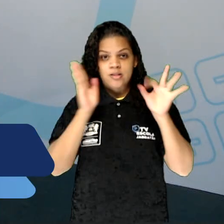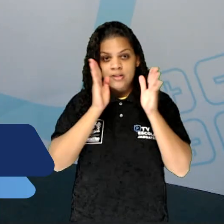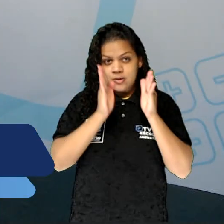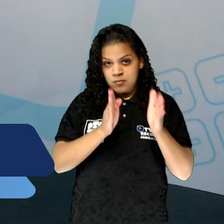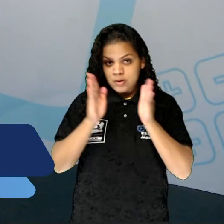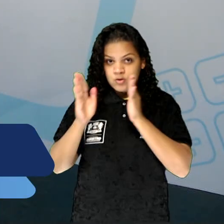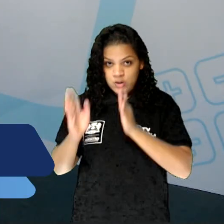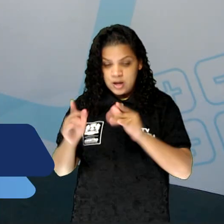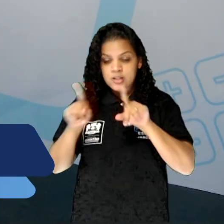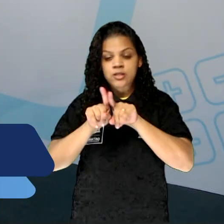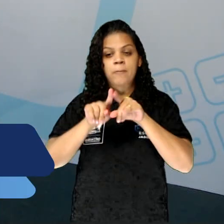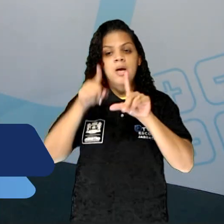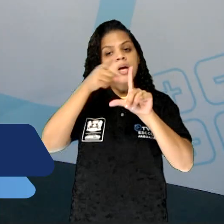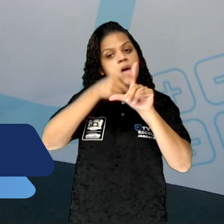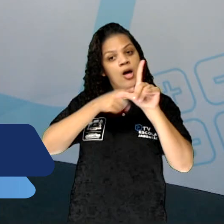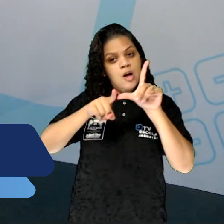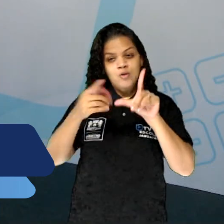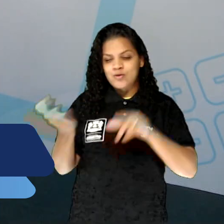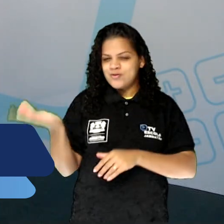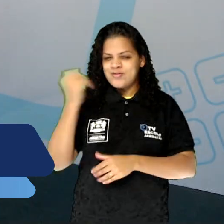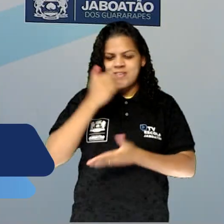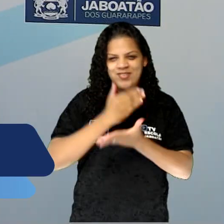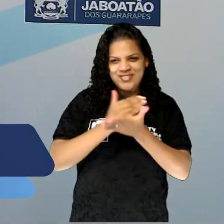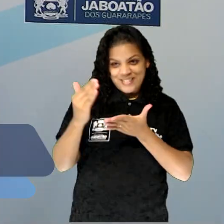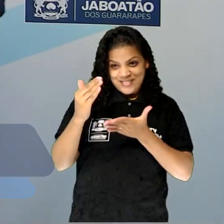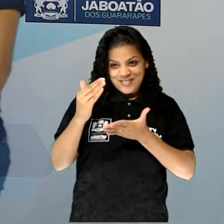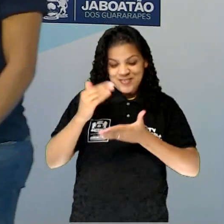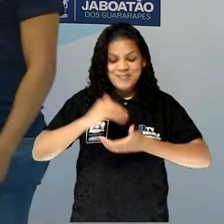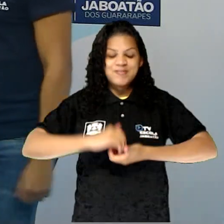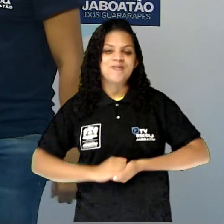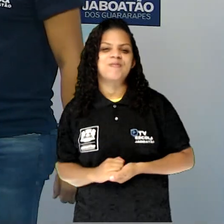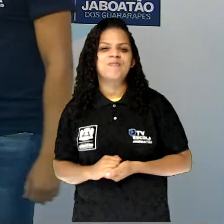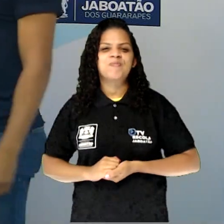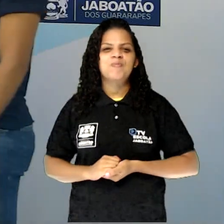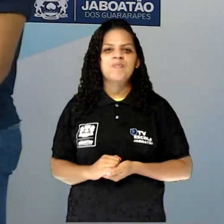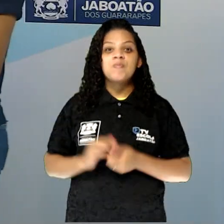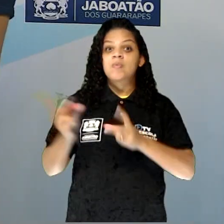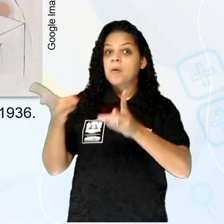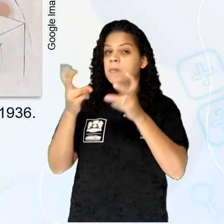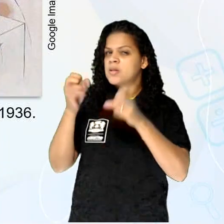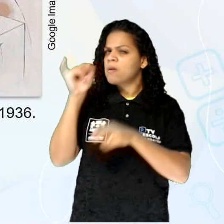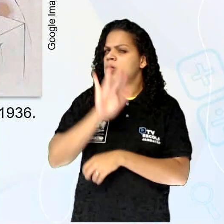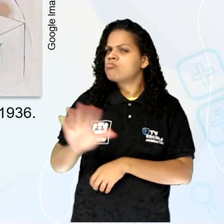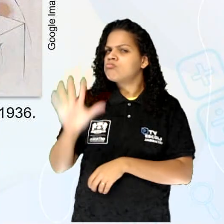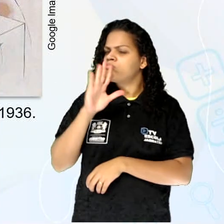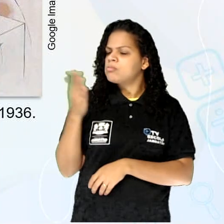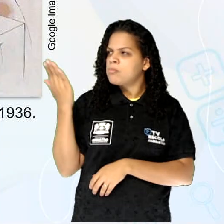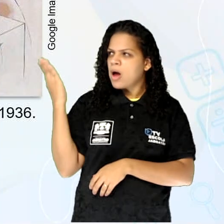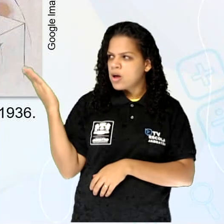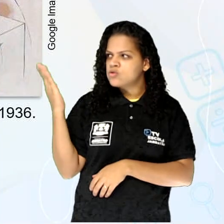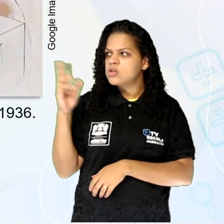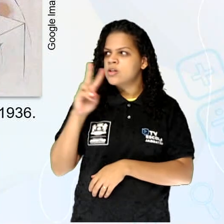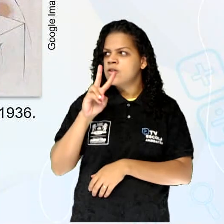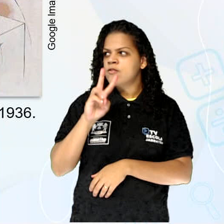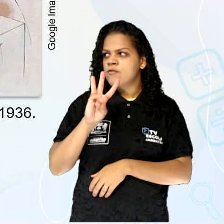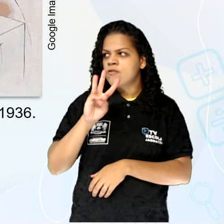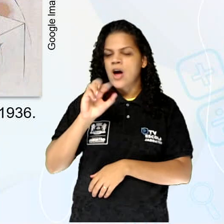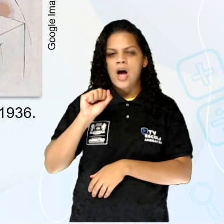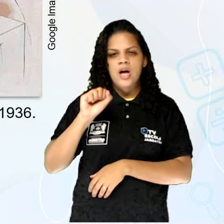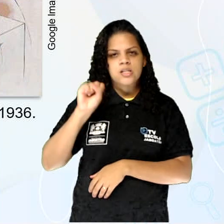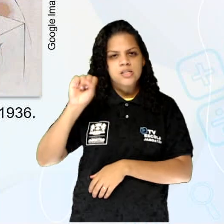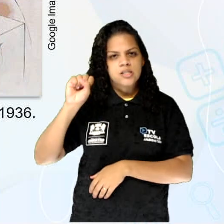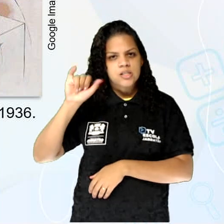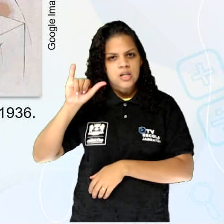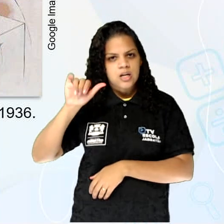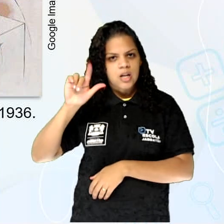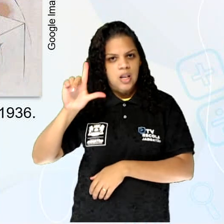e ângulo vamos começar só observando a obra de wassily kandinsky que é um pintor Russo